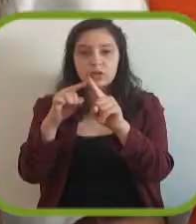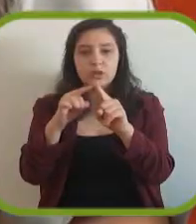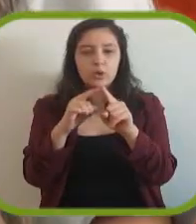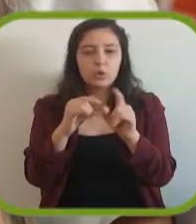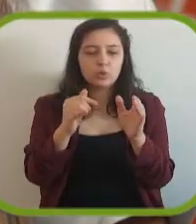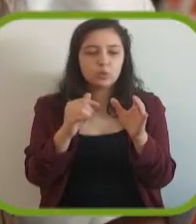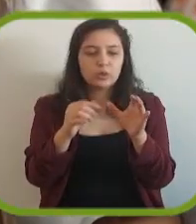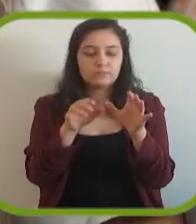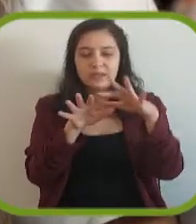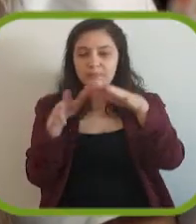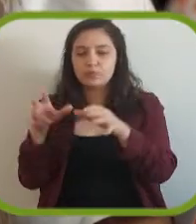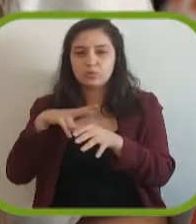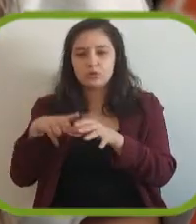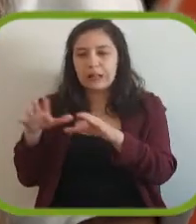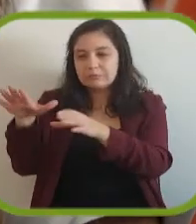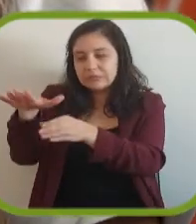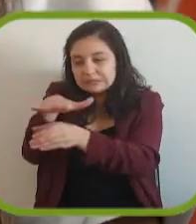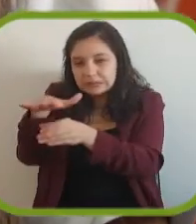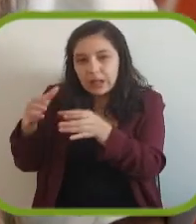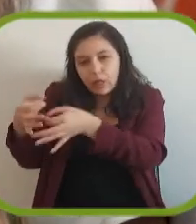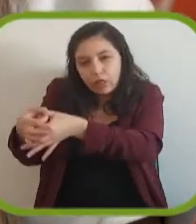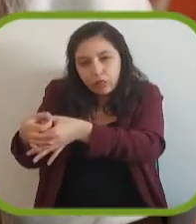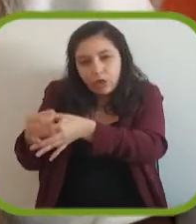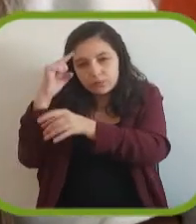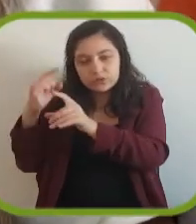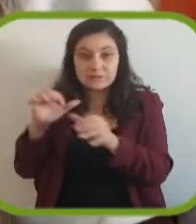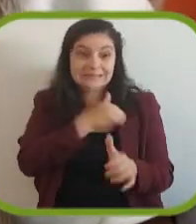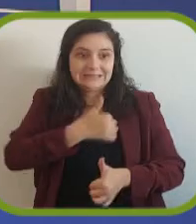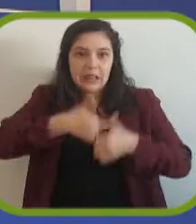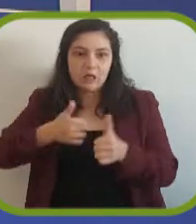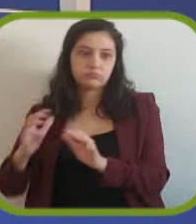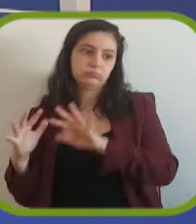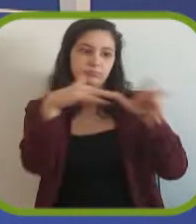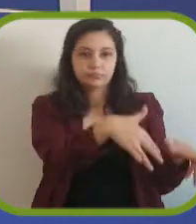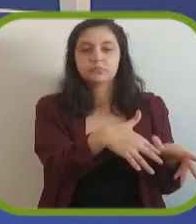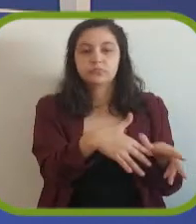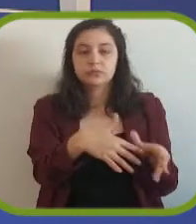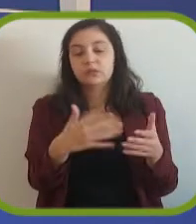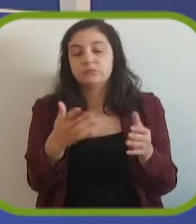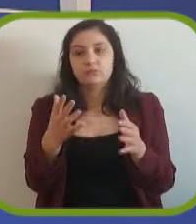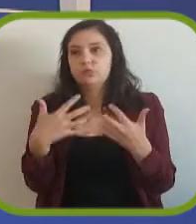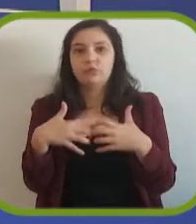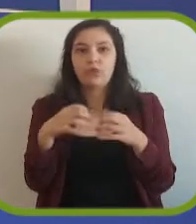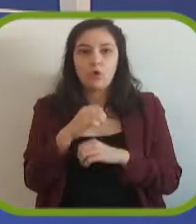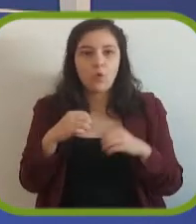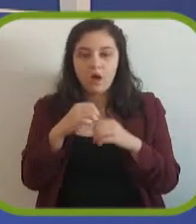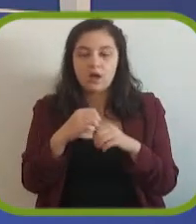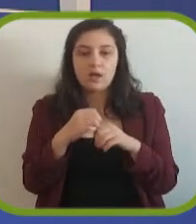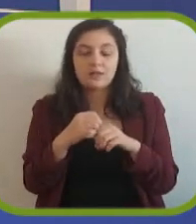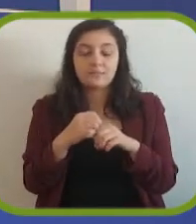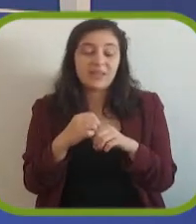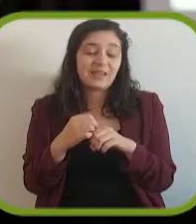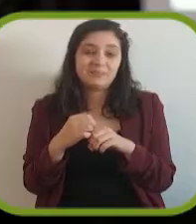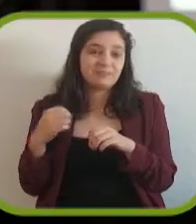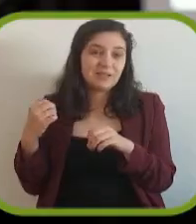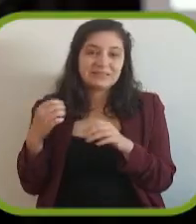sair do interior ou de zonas mais pequenas para os grandes centros urbanos? Sem dúvida. Isso sempre foi